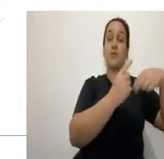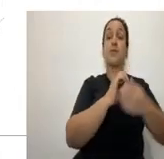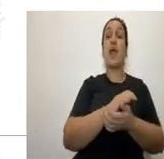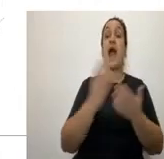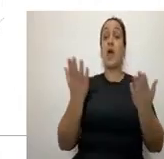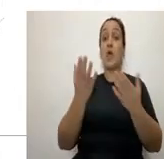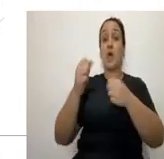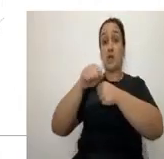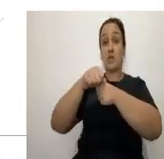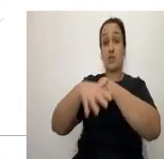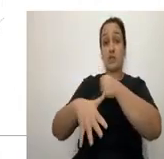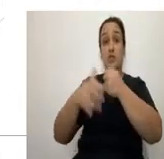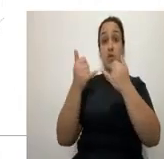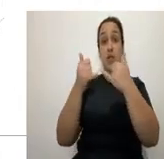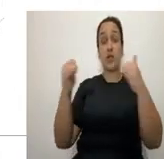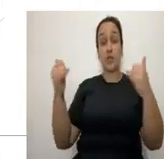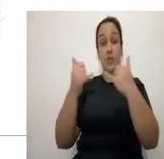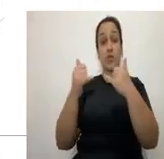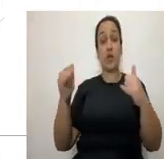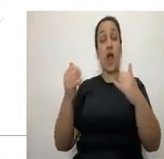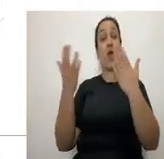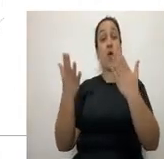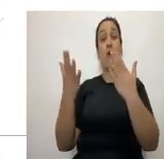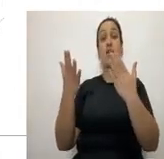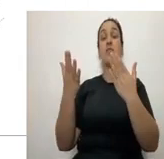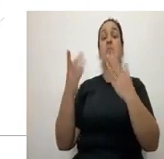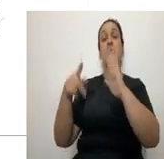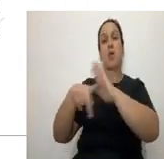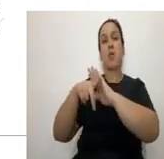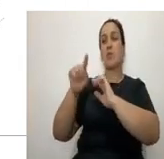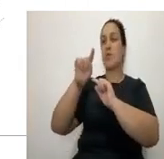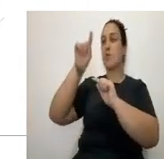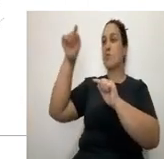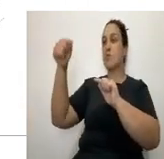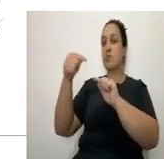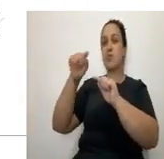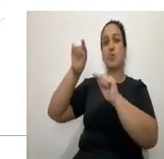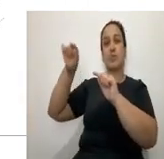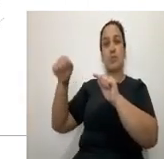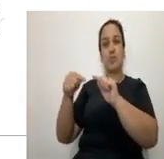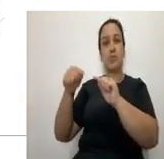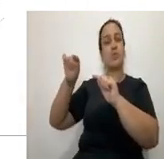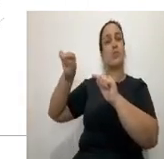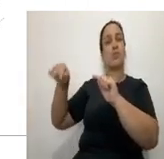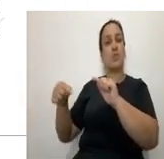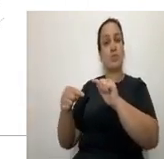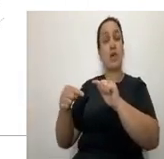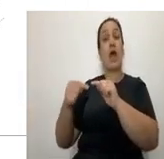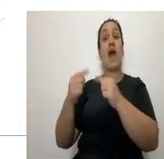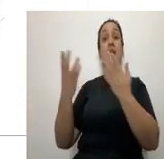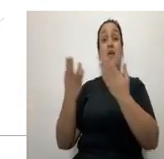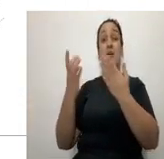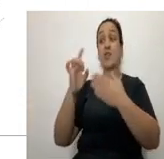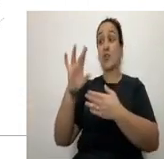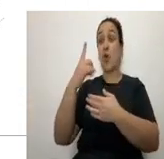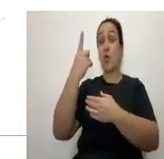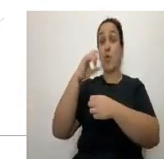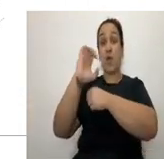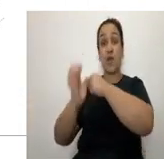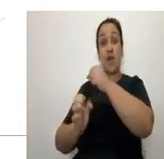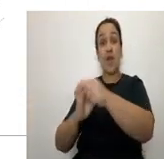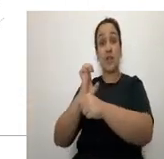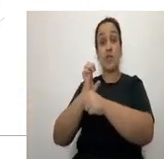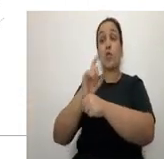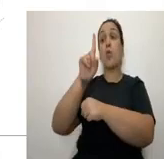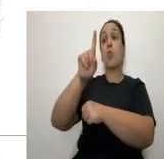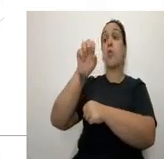mais meio. E agora a distribuição eletrônica. A gente vai, pelo método mnemônico, a gente vai vir a distribuição iniciando aqui, como ele